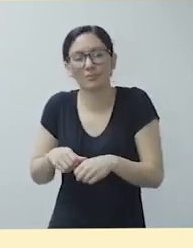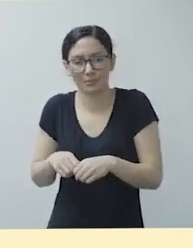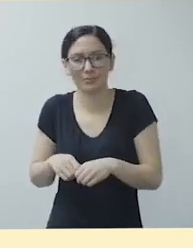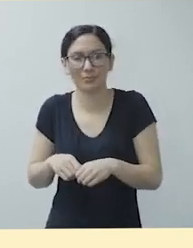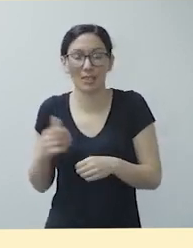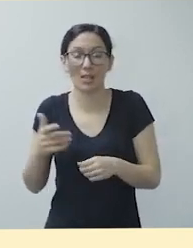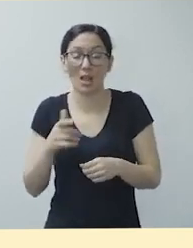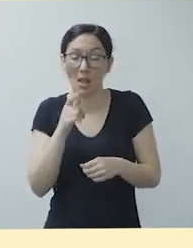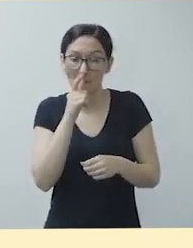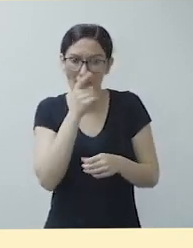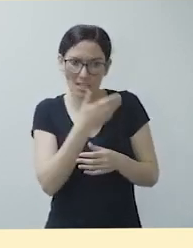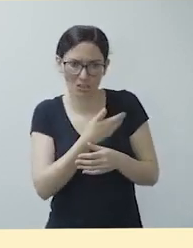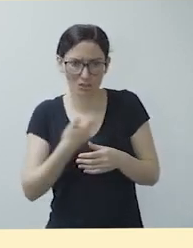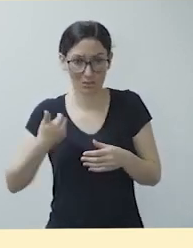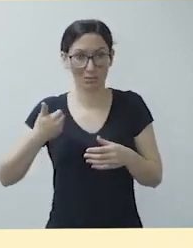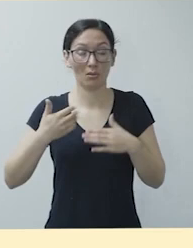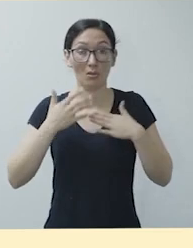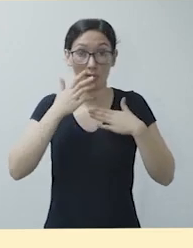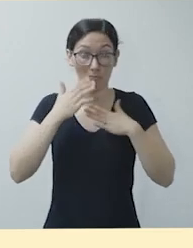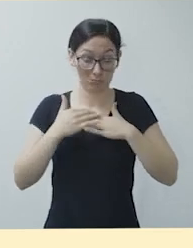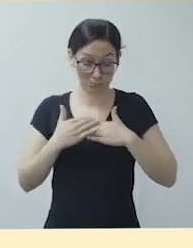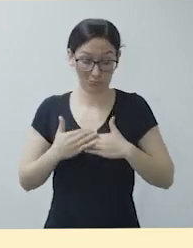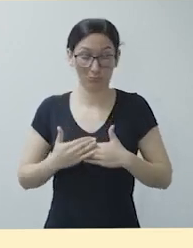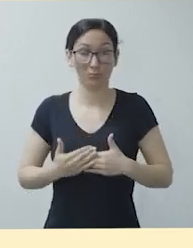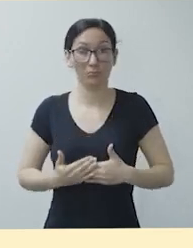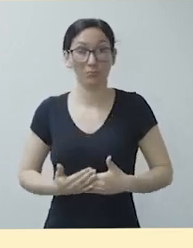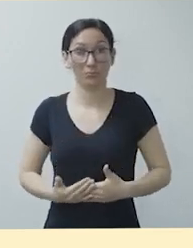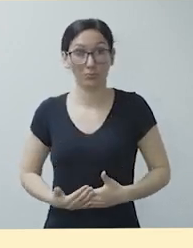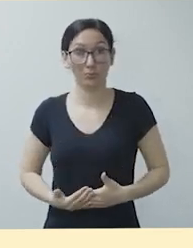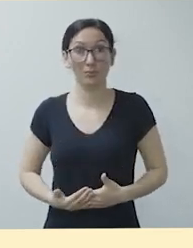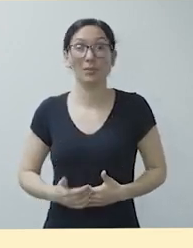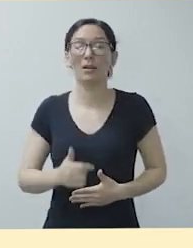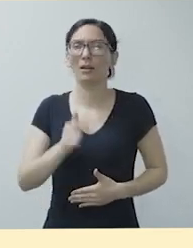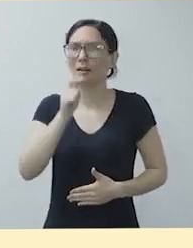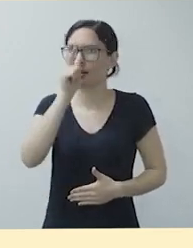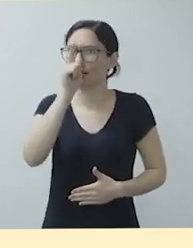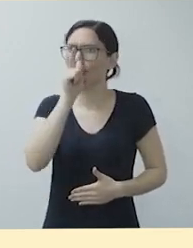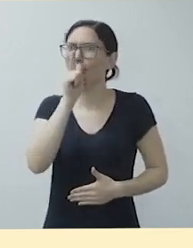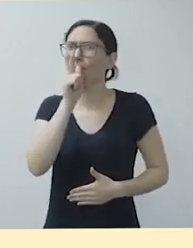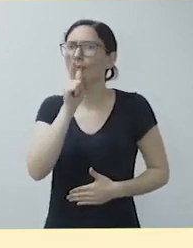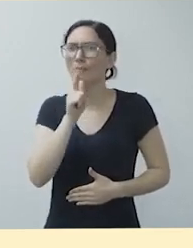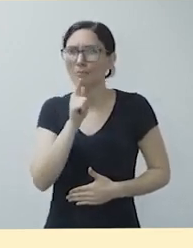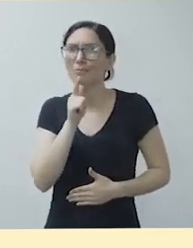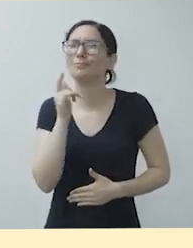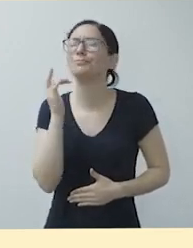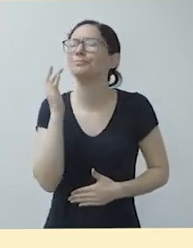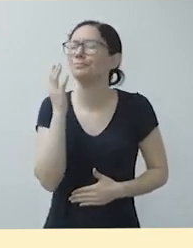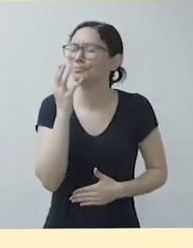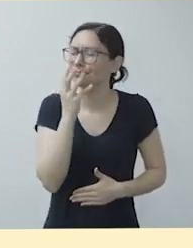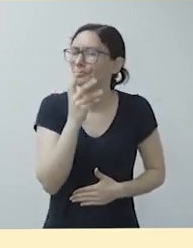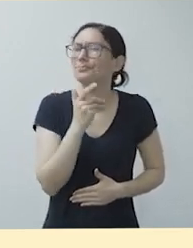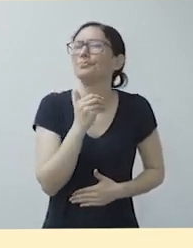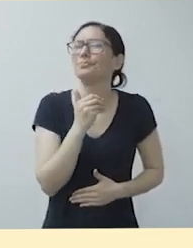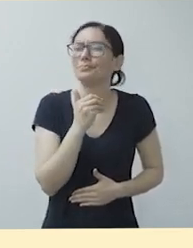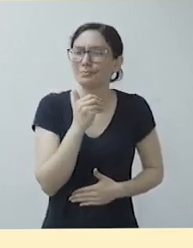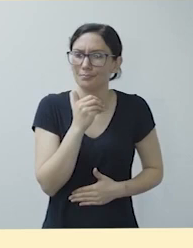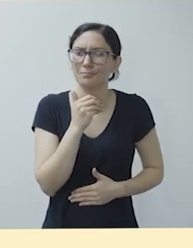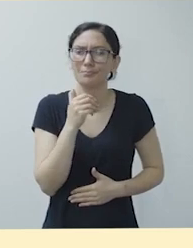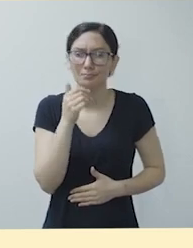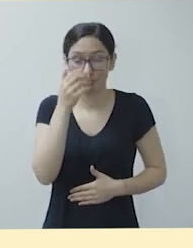agora o retângulo amarelo. Olha só, o peito do pássaro todo amarelo. Ele tem